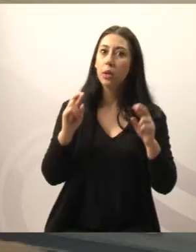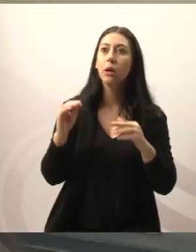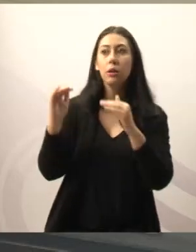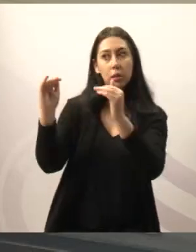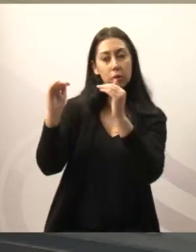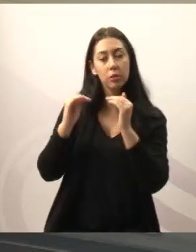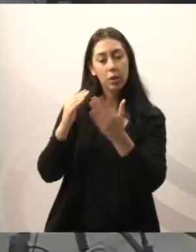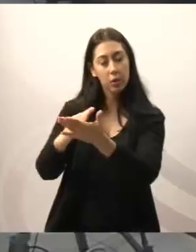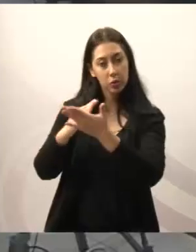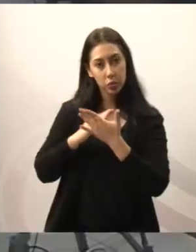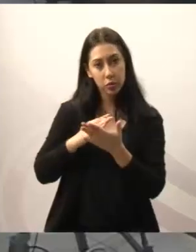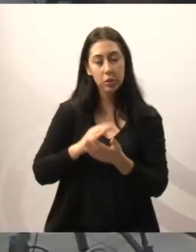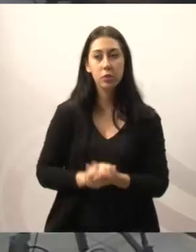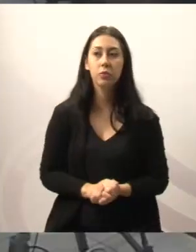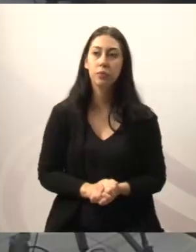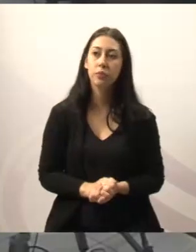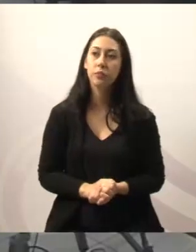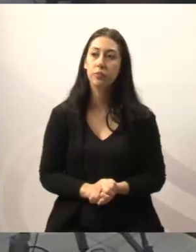pedido.